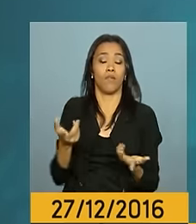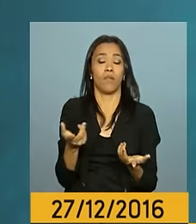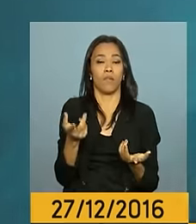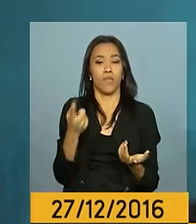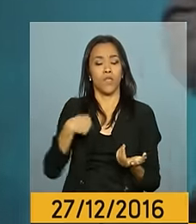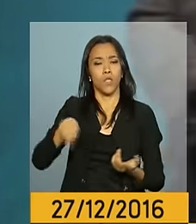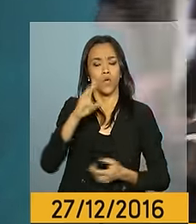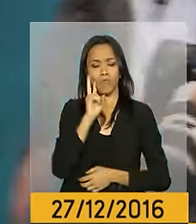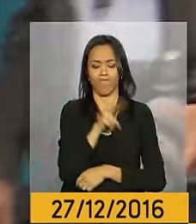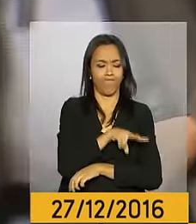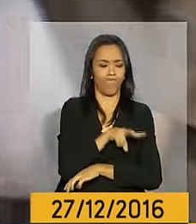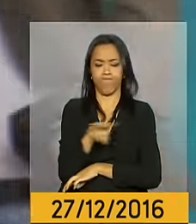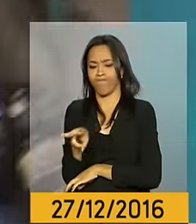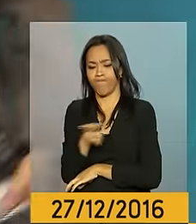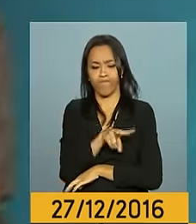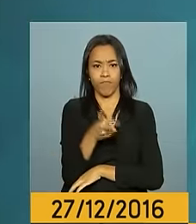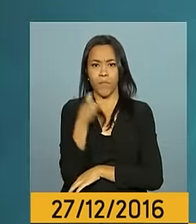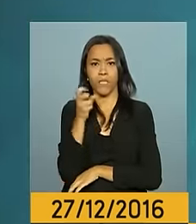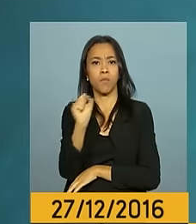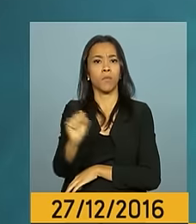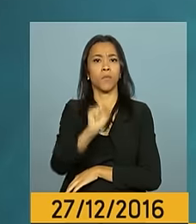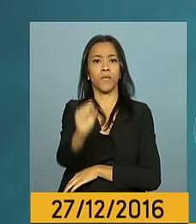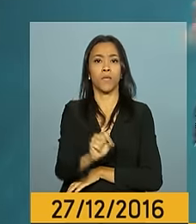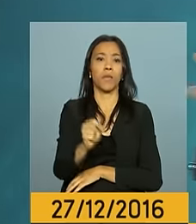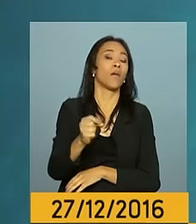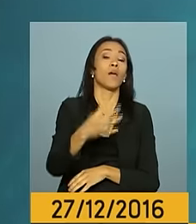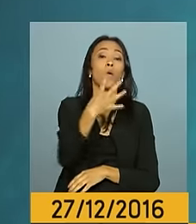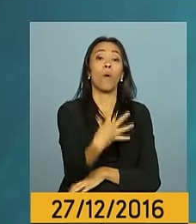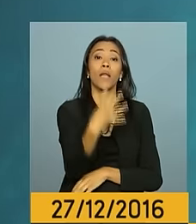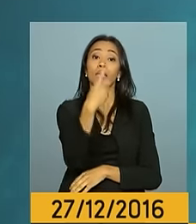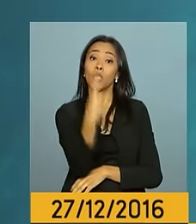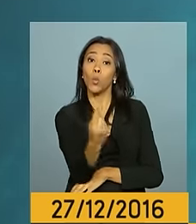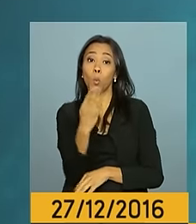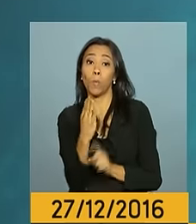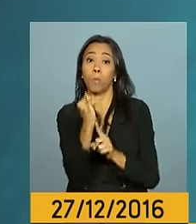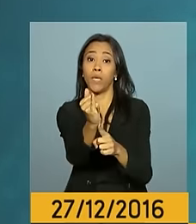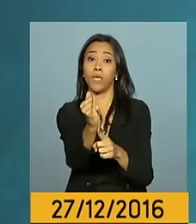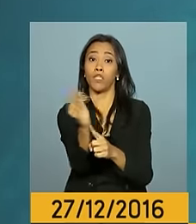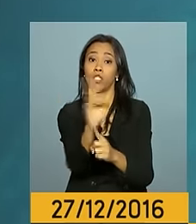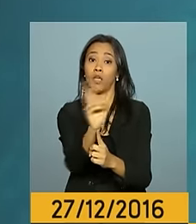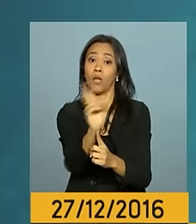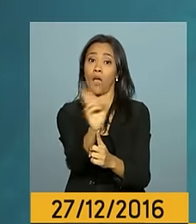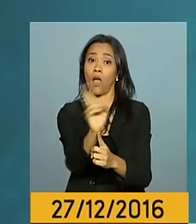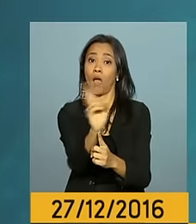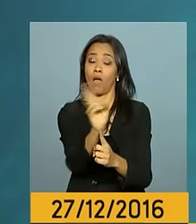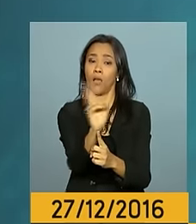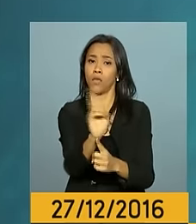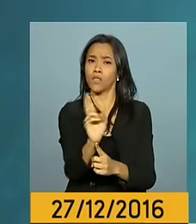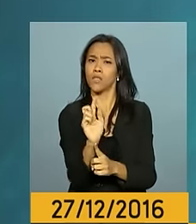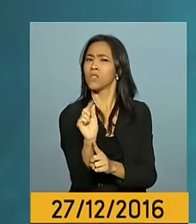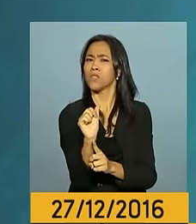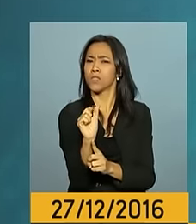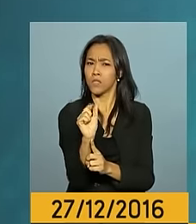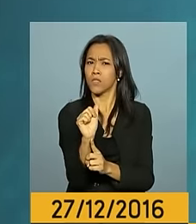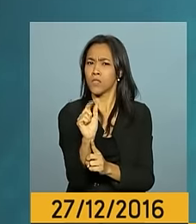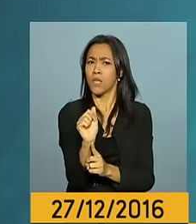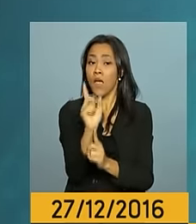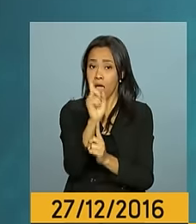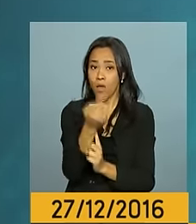Luciano que havia 41 bilhões de reais nas chamadas contas